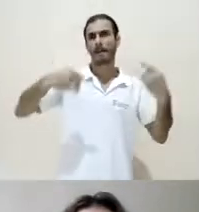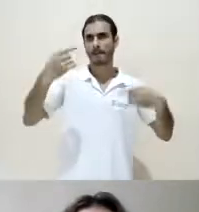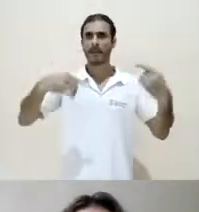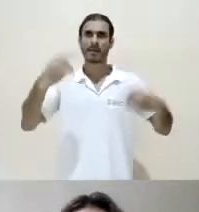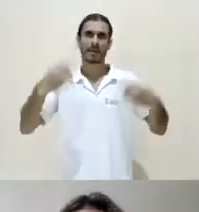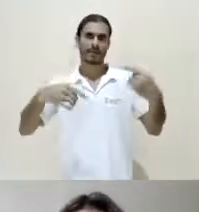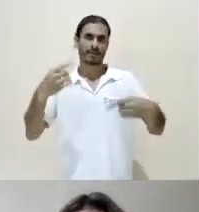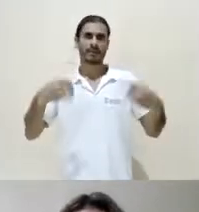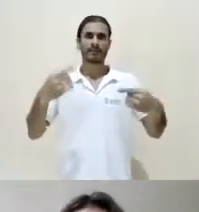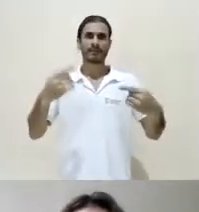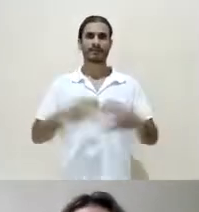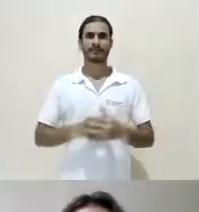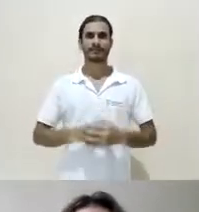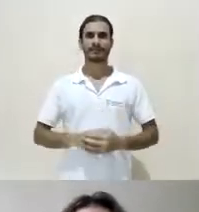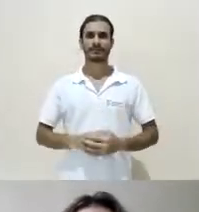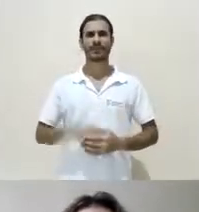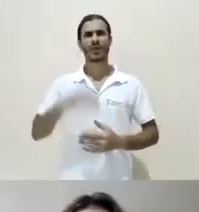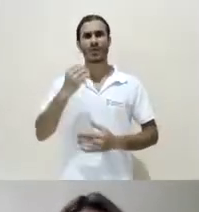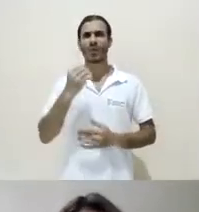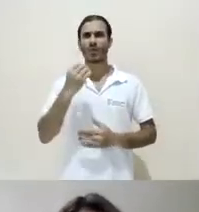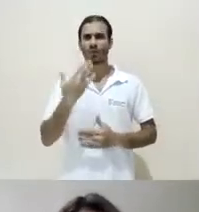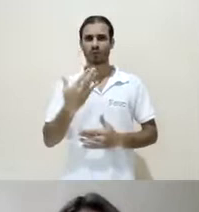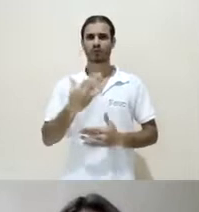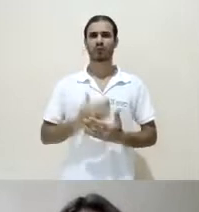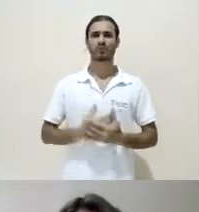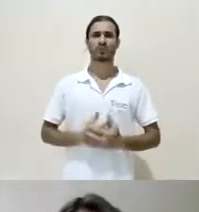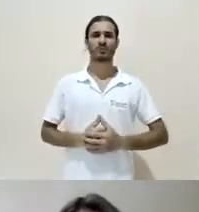passar a apresentação para o Evandro, né?